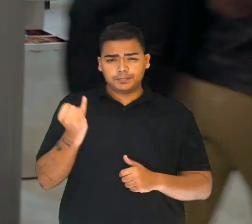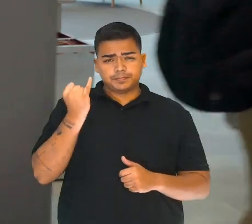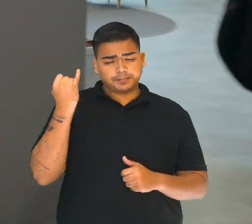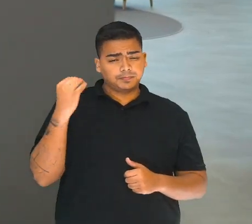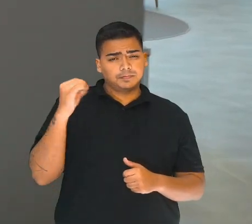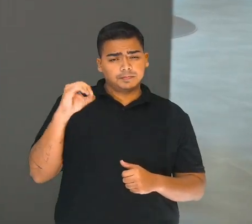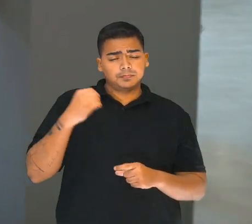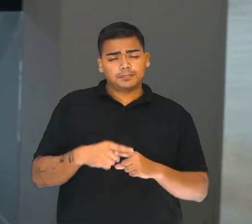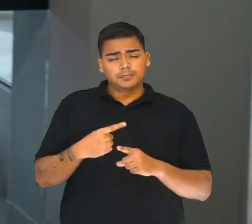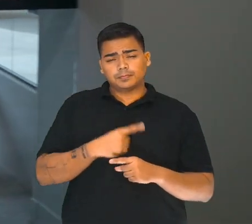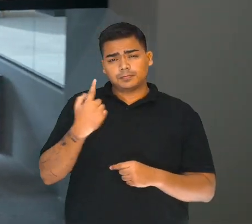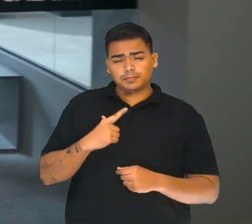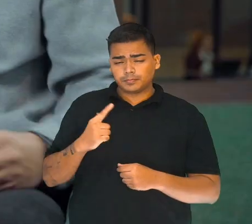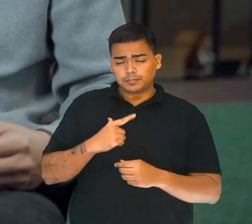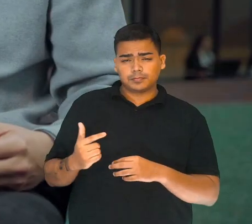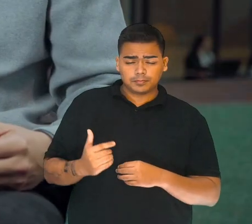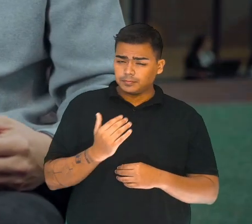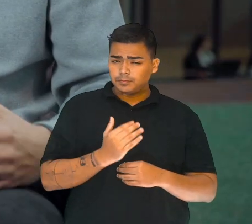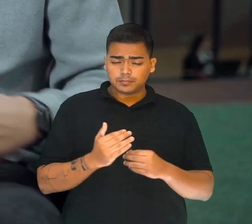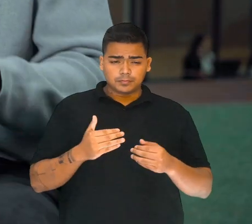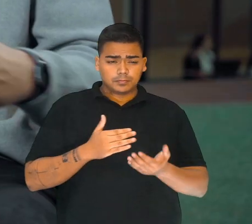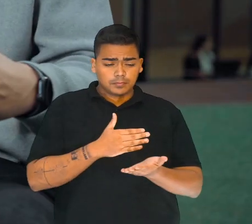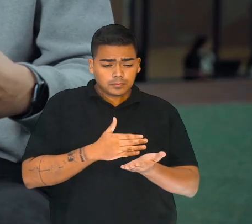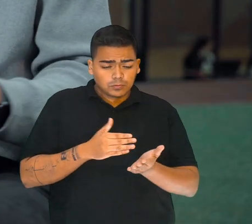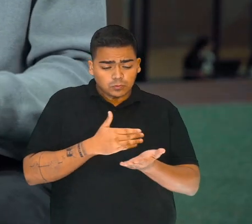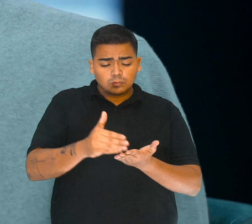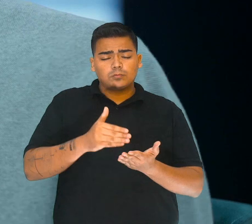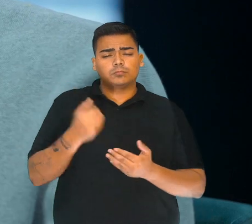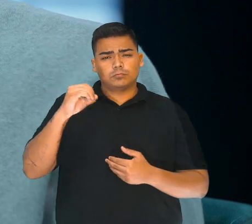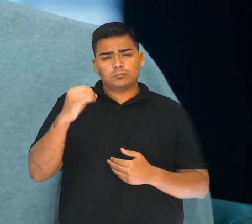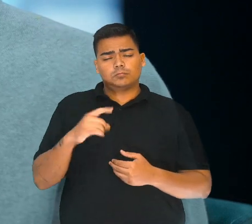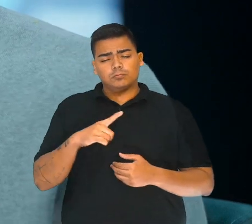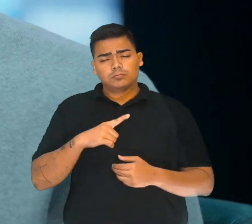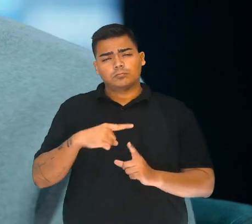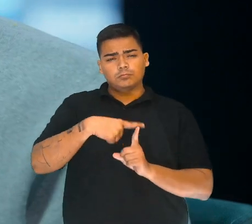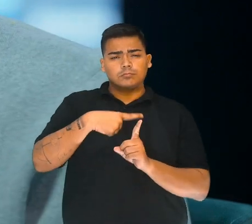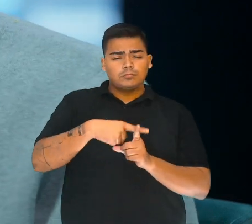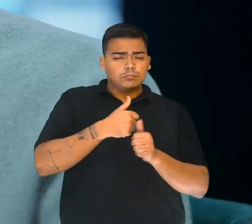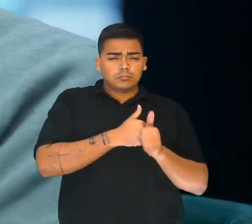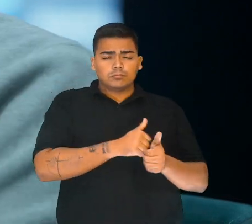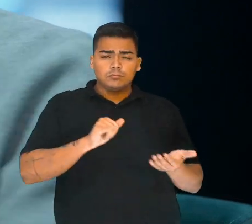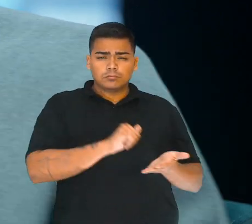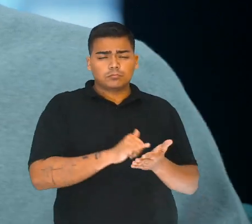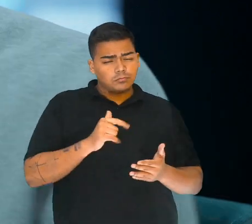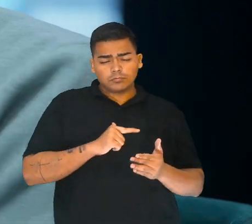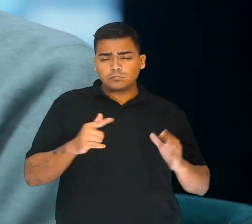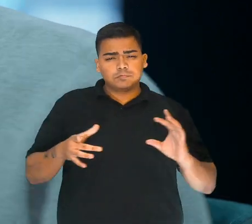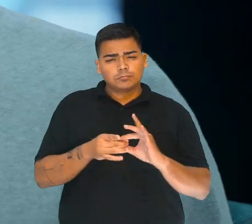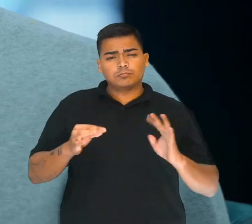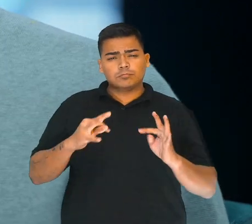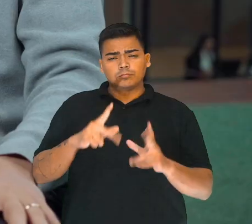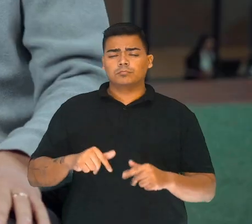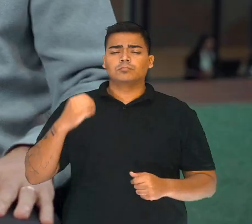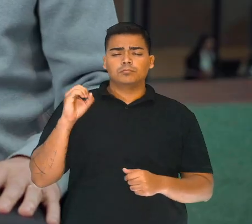Porque a gente está na entrada e na saída de Porto Alegre, a 5 minutos do aeroporto, então é uma área muito positiva geograficamente, né? E tu conecta com toda a grande